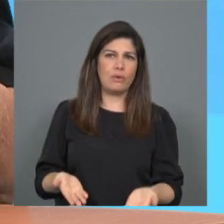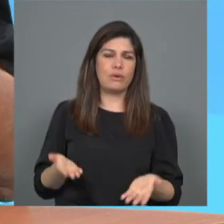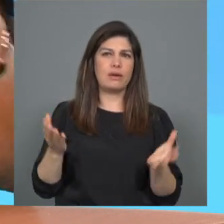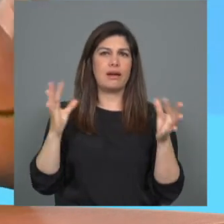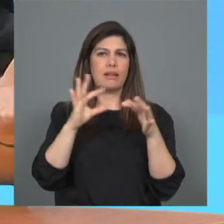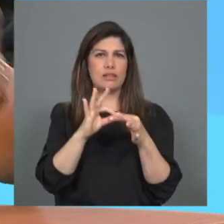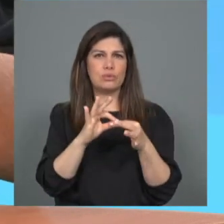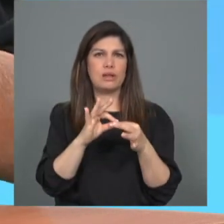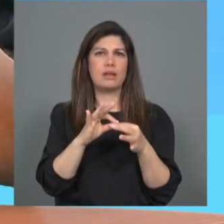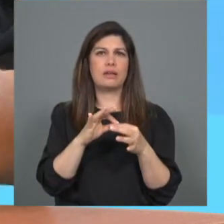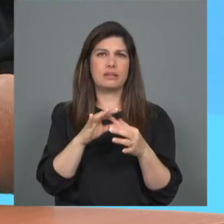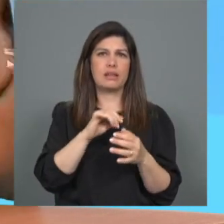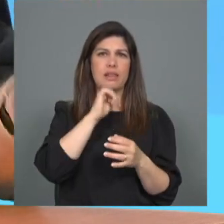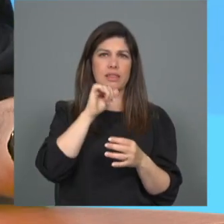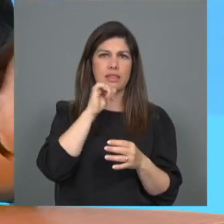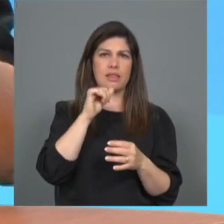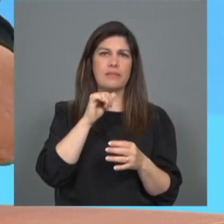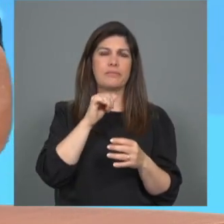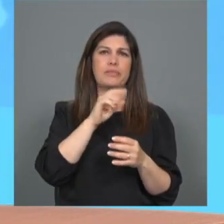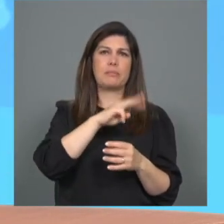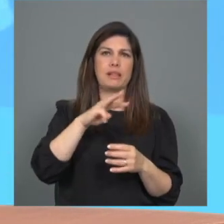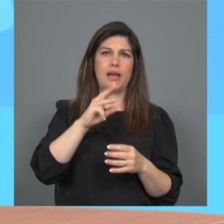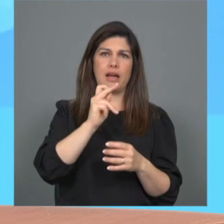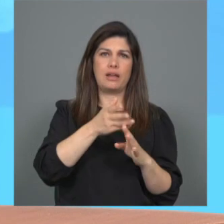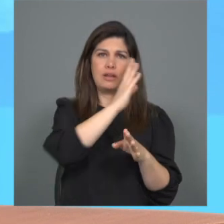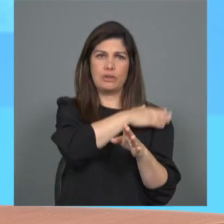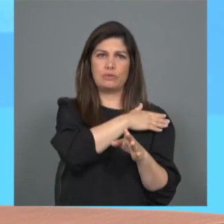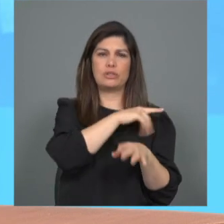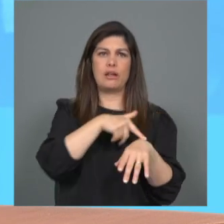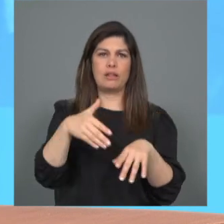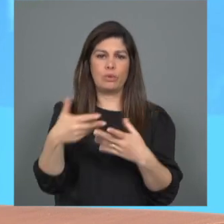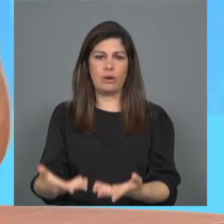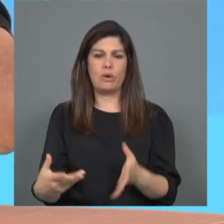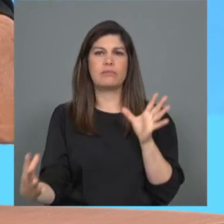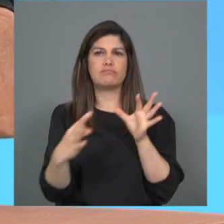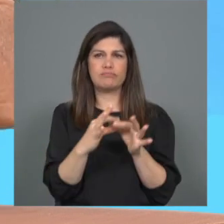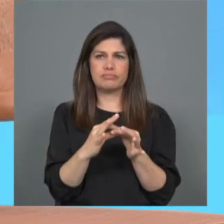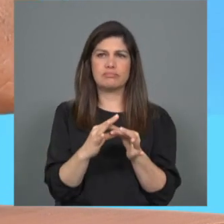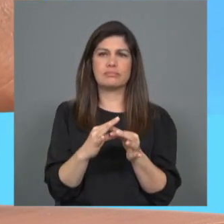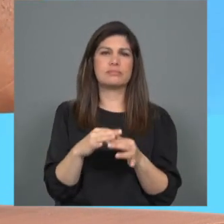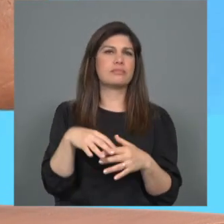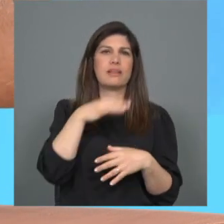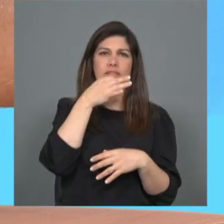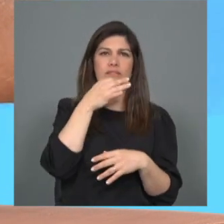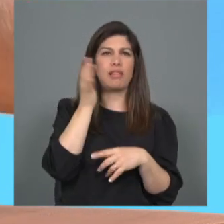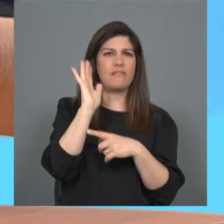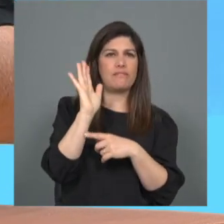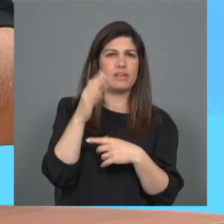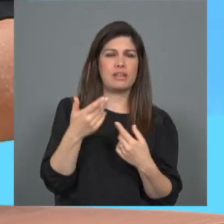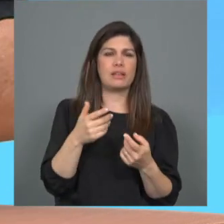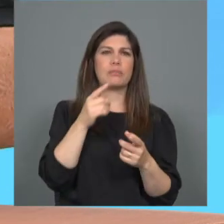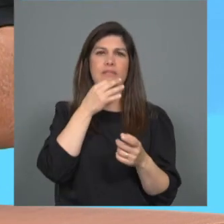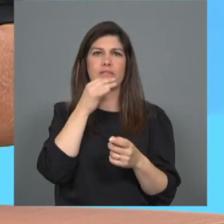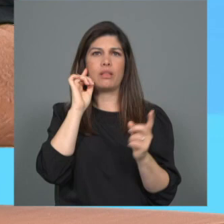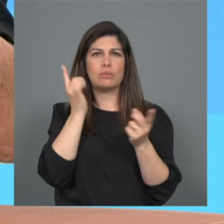os tempos de há milhares de anos com os de hoje, de filmes, de canções,